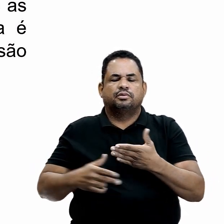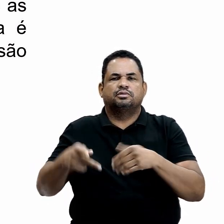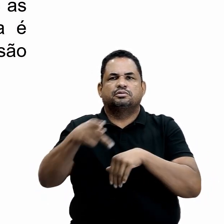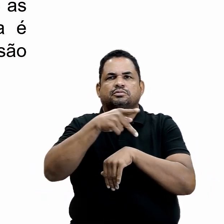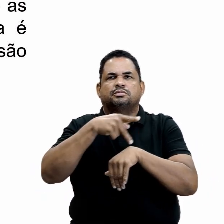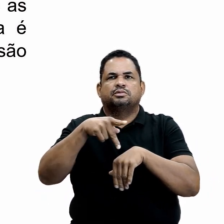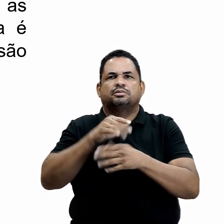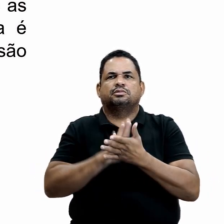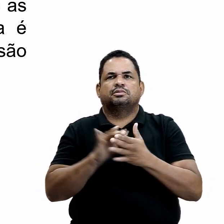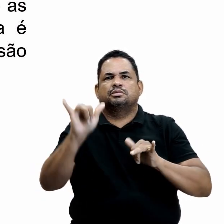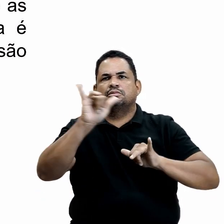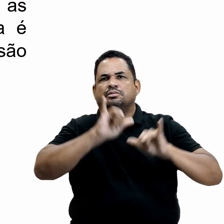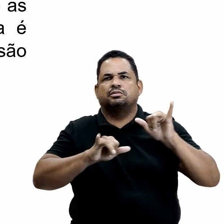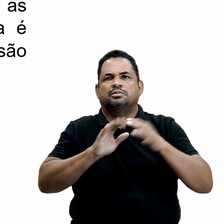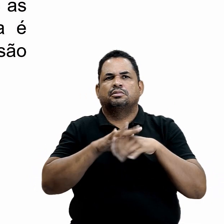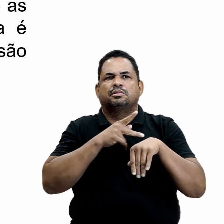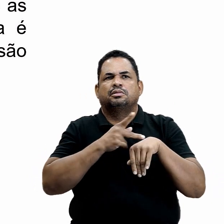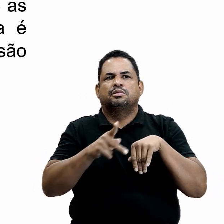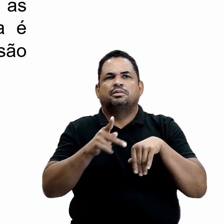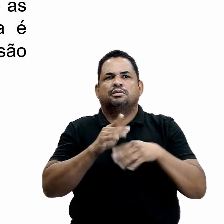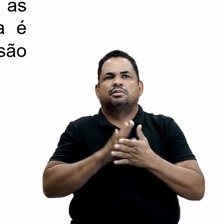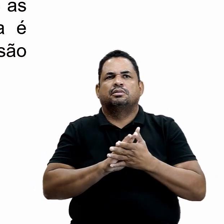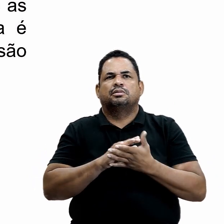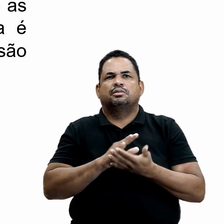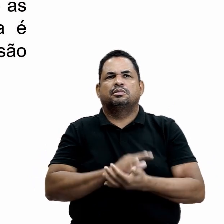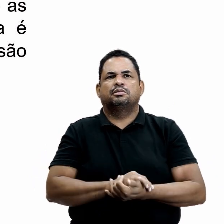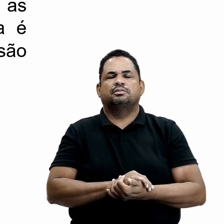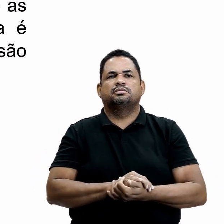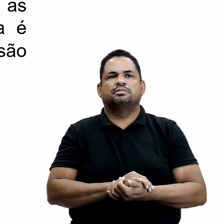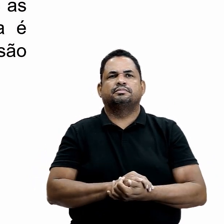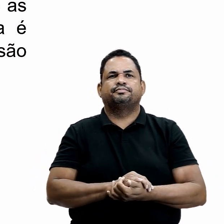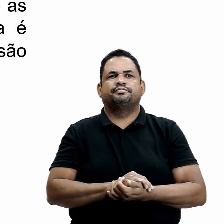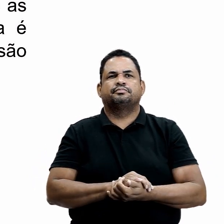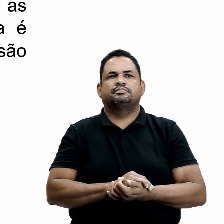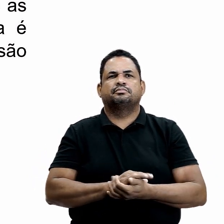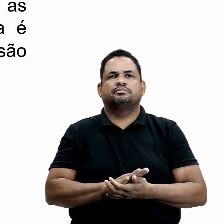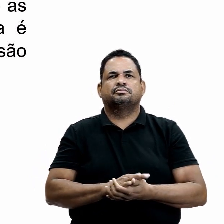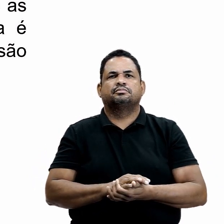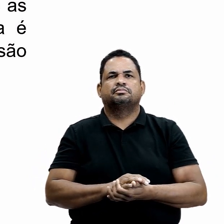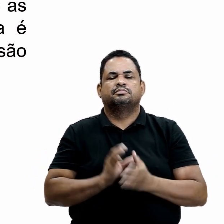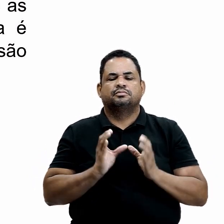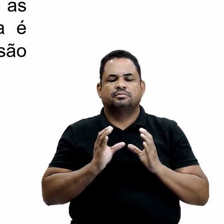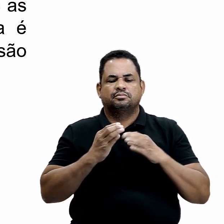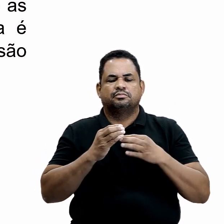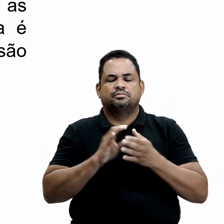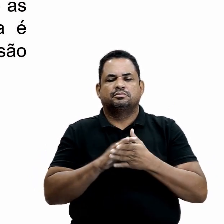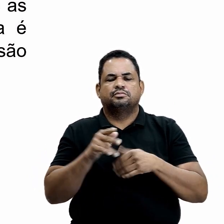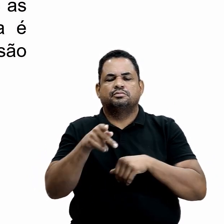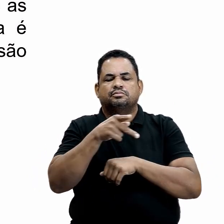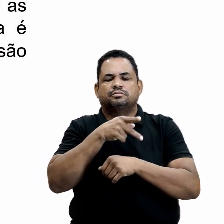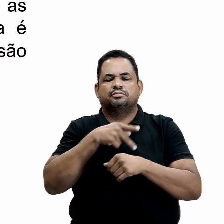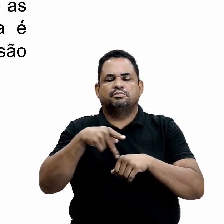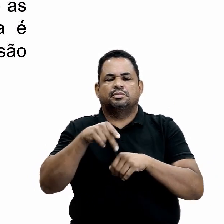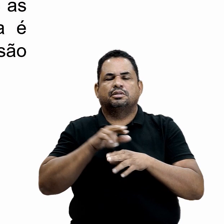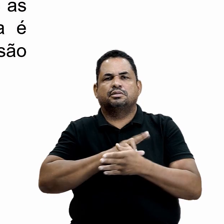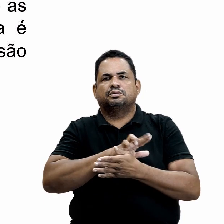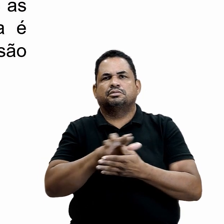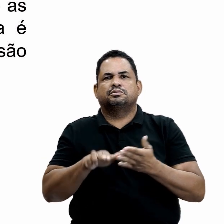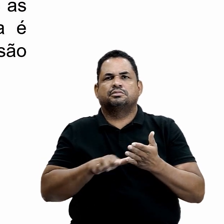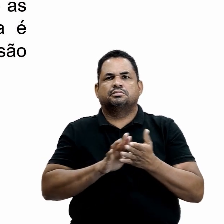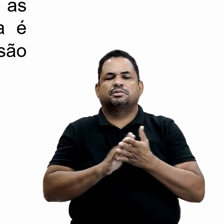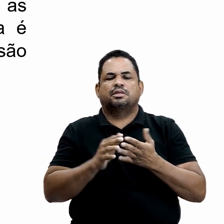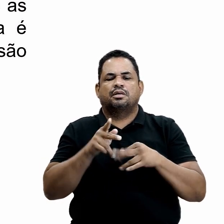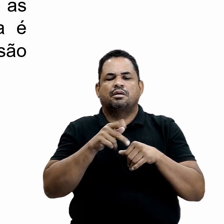inglês, pure e aplicada. Então, União Internacional de Química Pura e Aplicada.